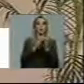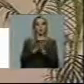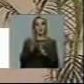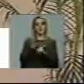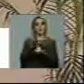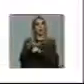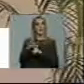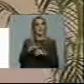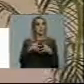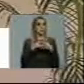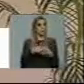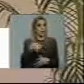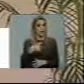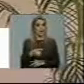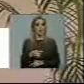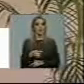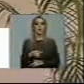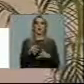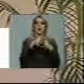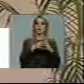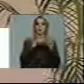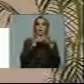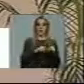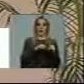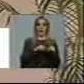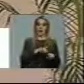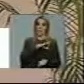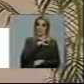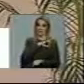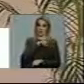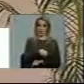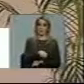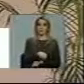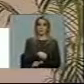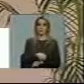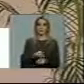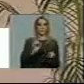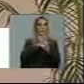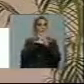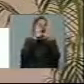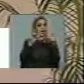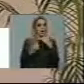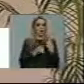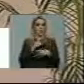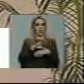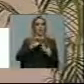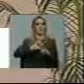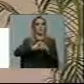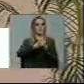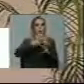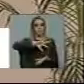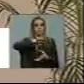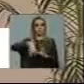gestão é influenciada pelas infraestruturas. Ora, esta infraestrutura, sendo privada, naturalmente qualquer mexida